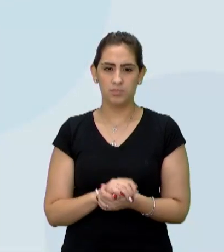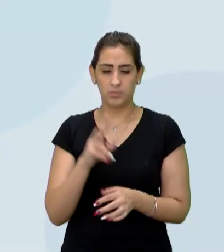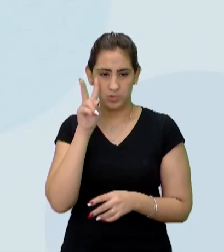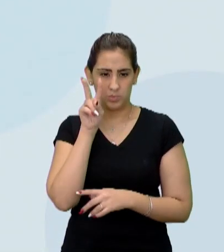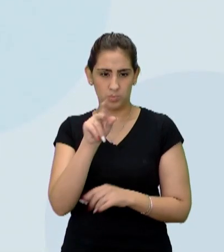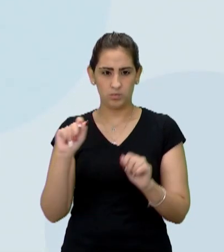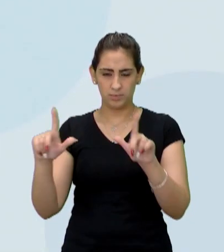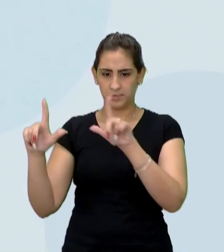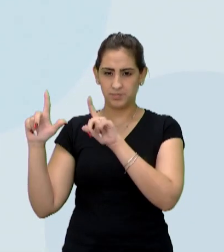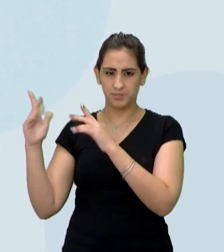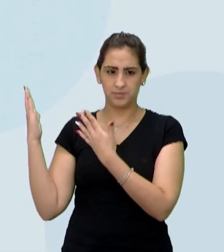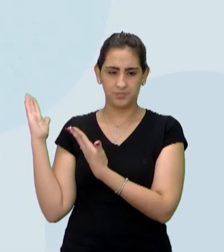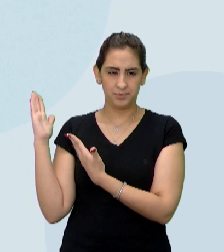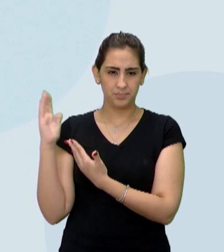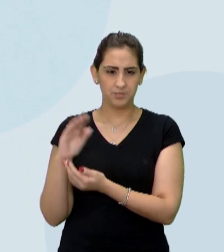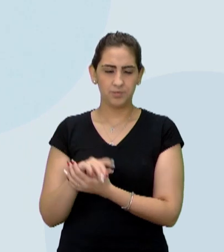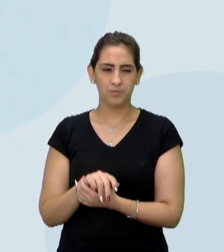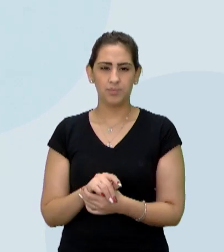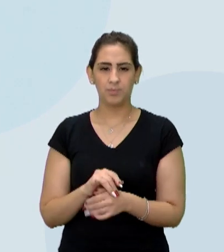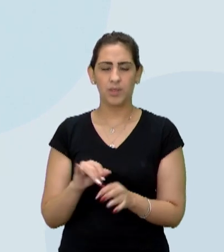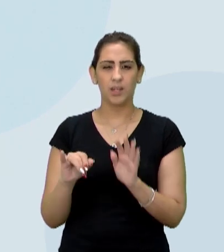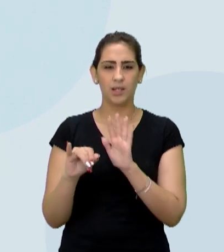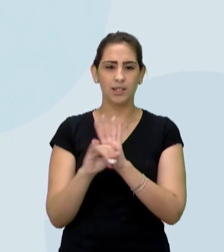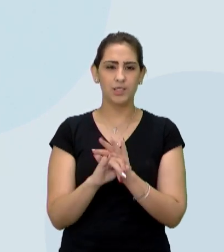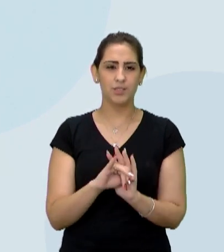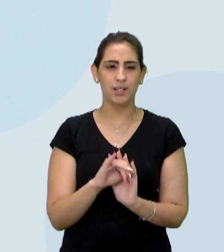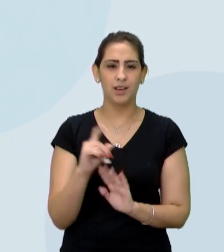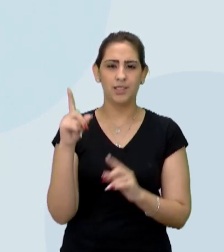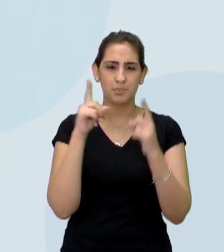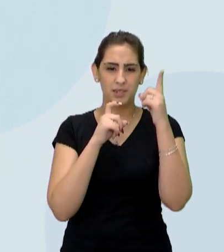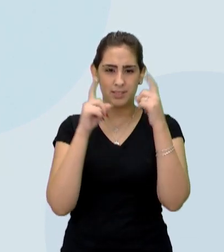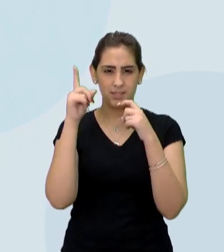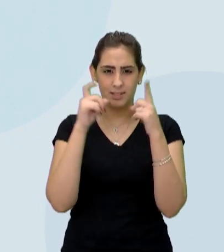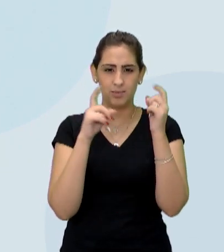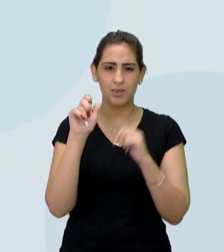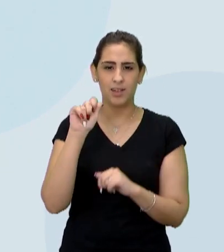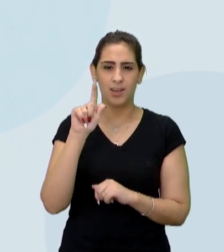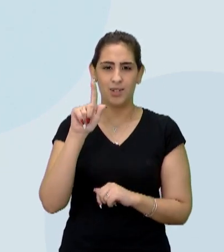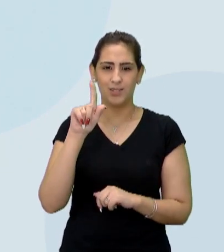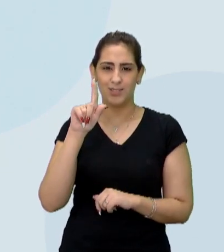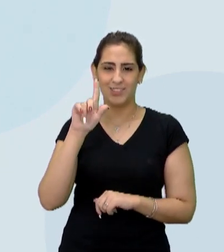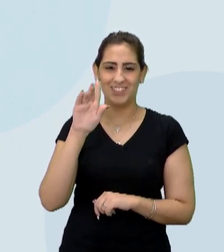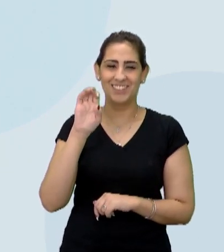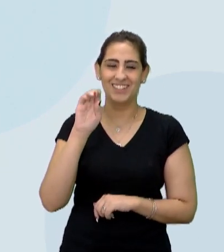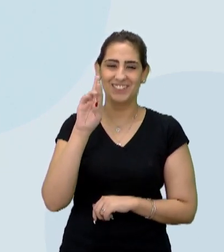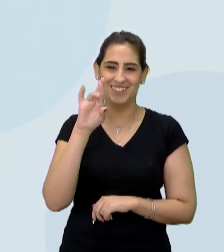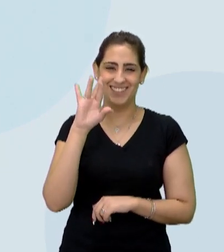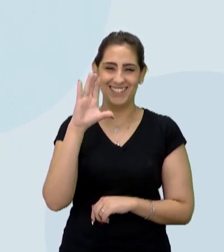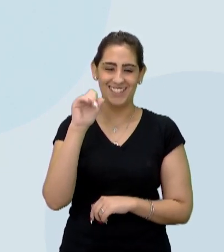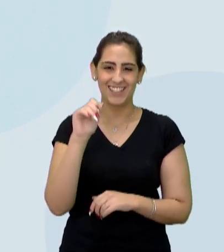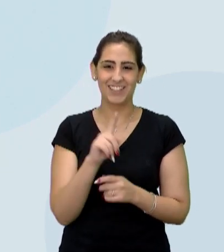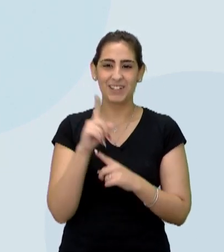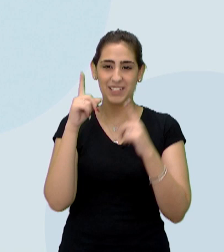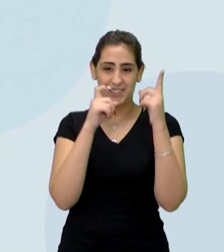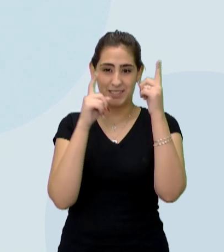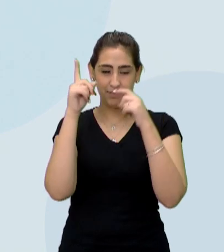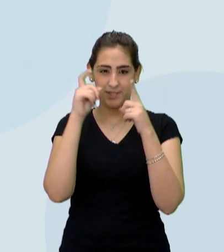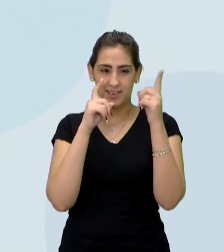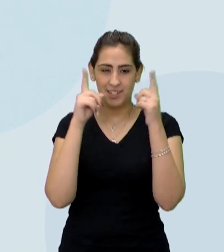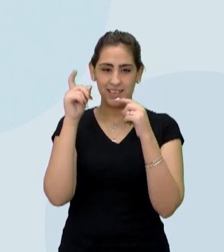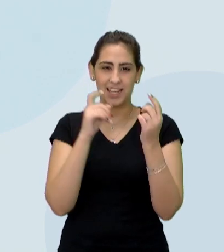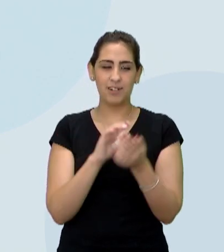na tela. Identificar a expressão algébrica que expressa uma